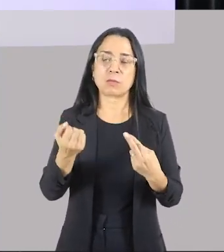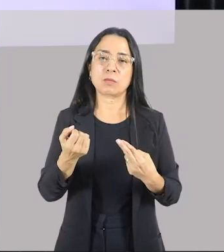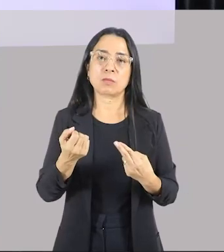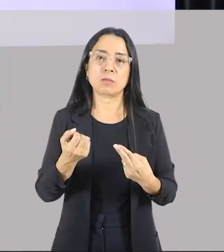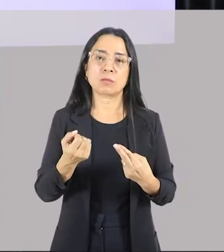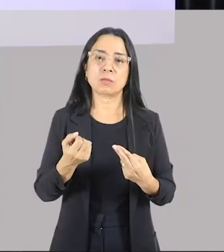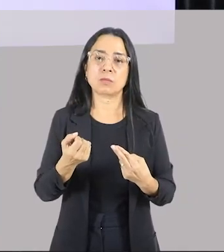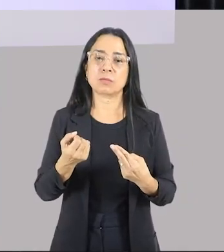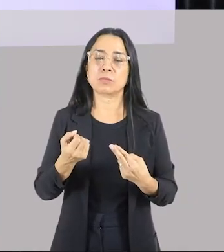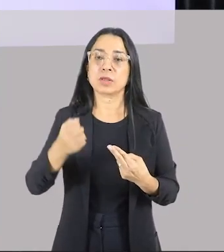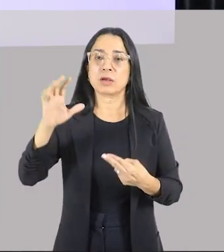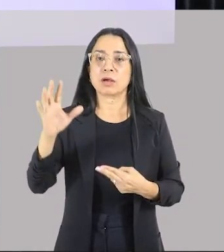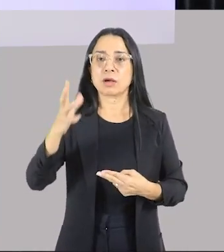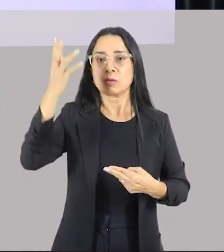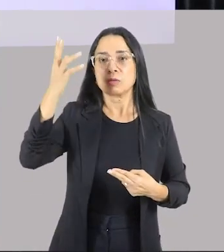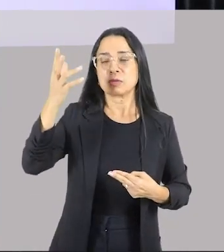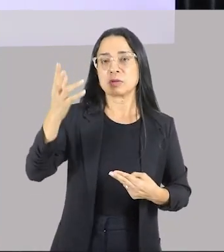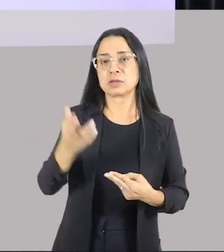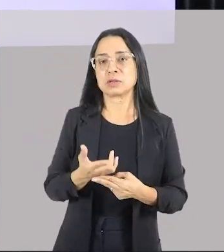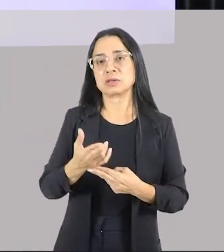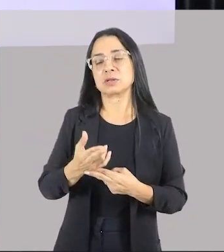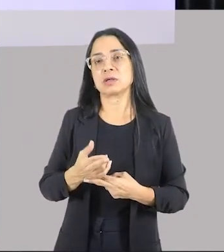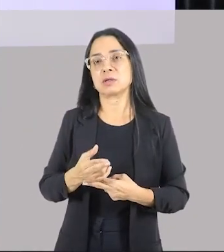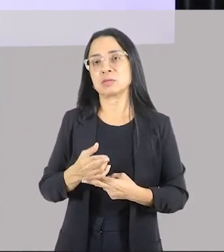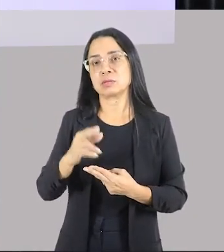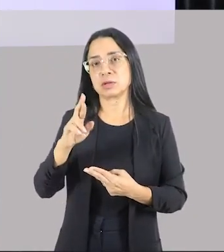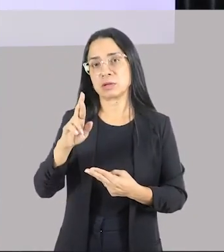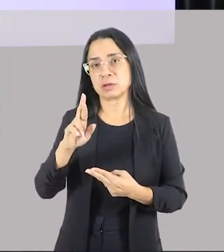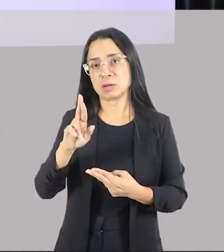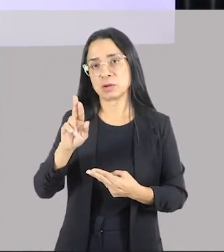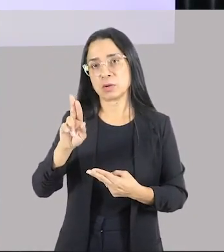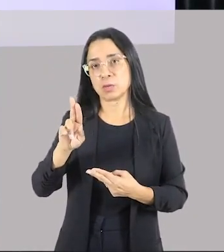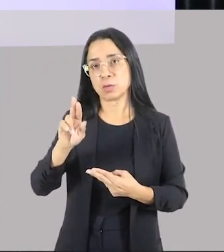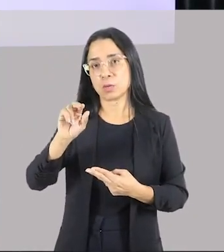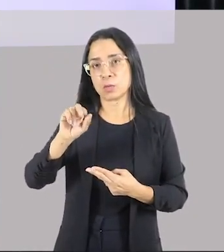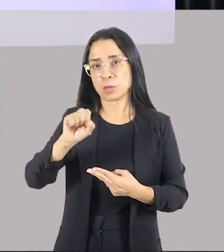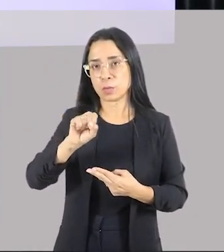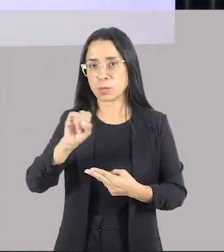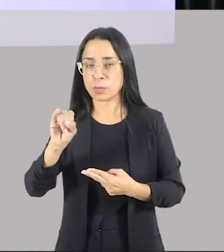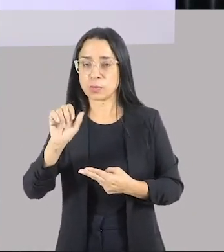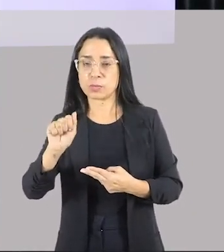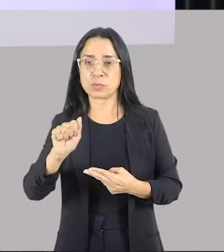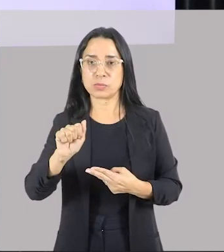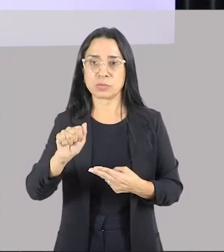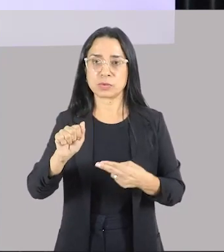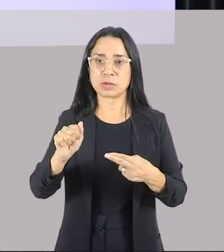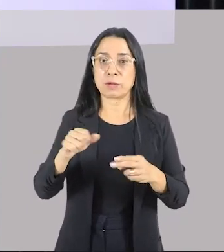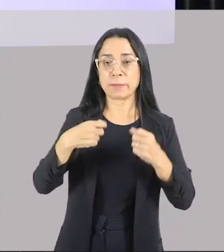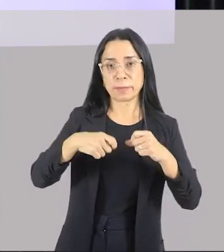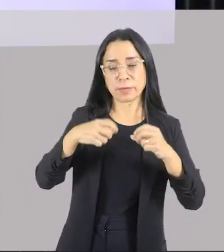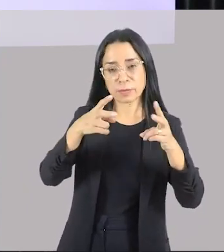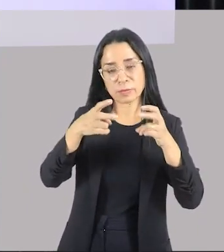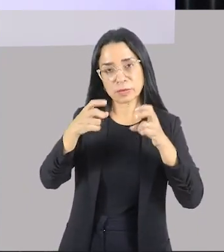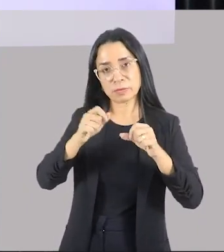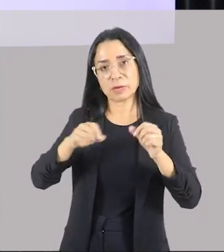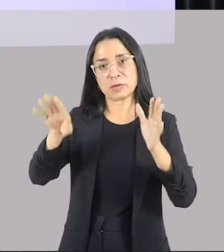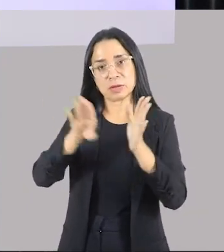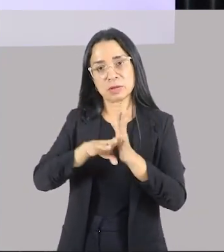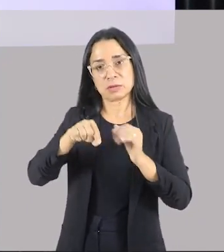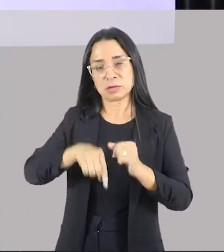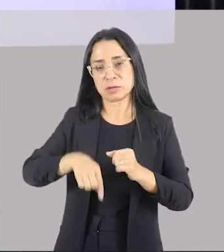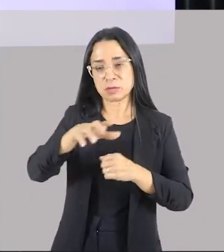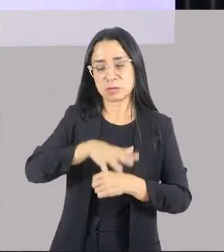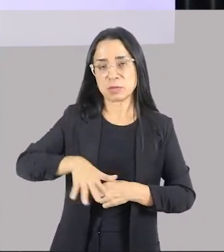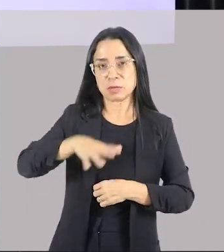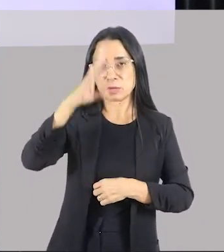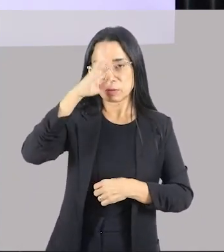lá na Rússia, e a gente tem que observar que isso está chegando também por aqui, está chegando também aqui no território brasileiro. Certo que